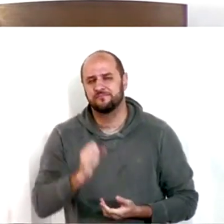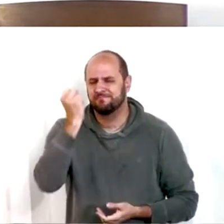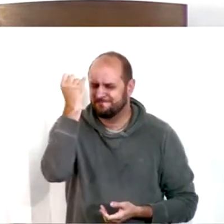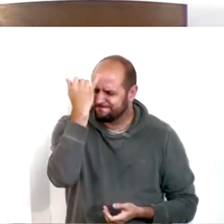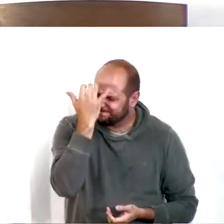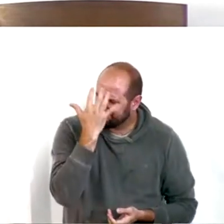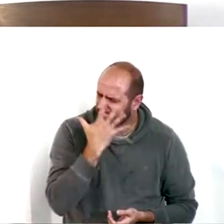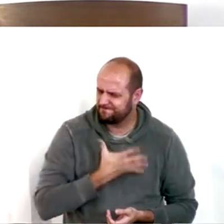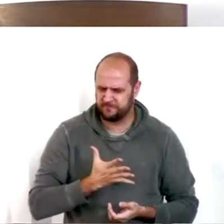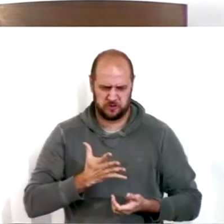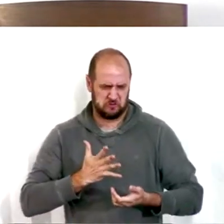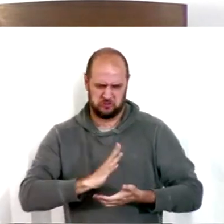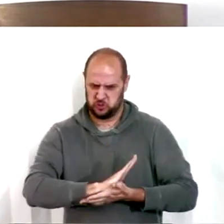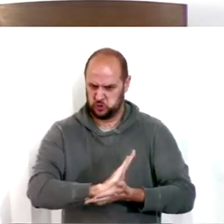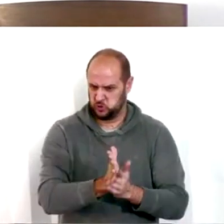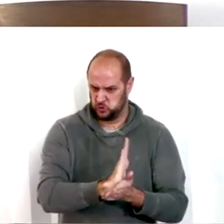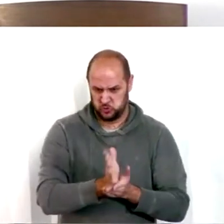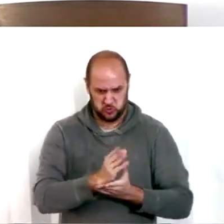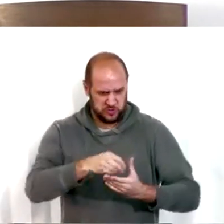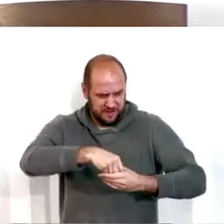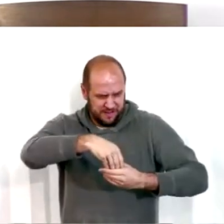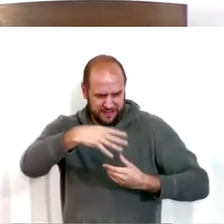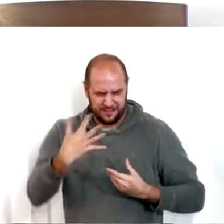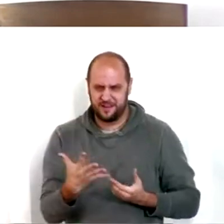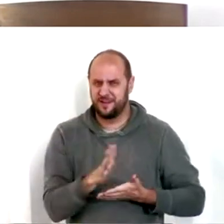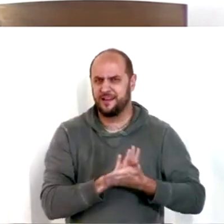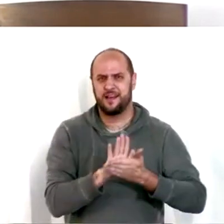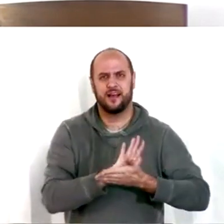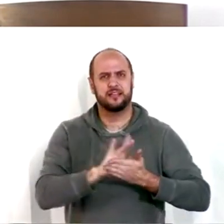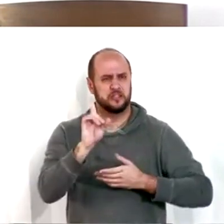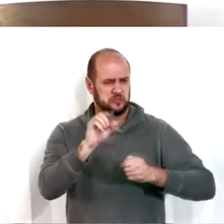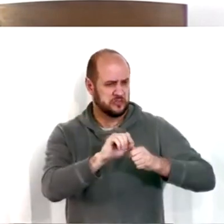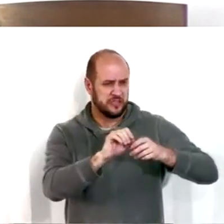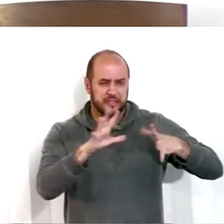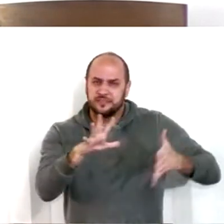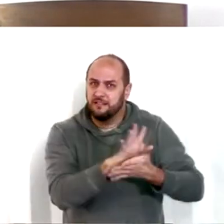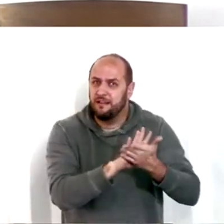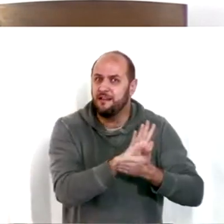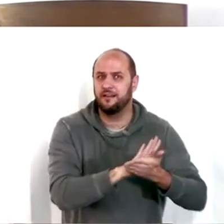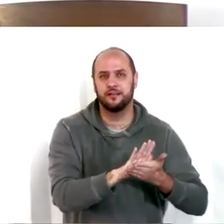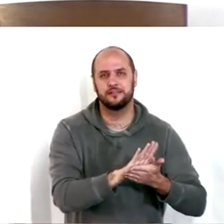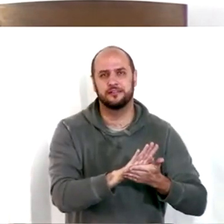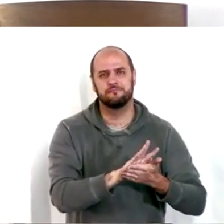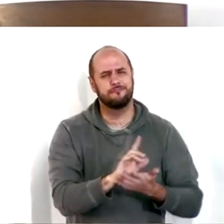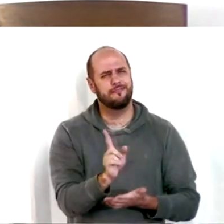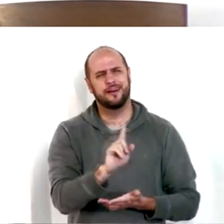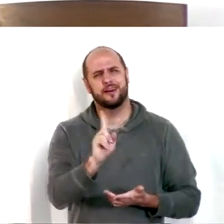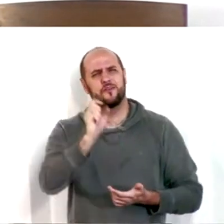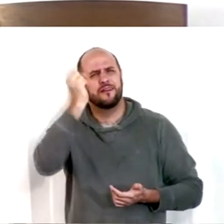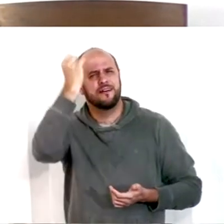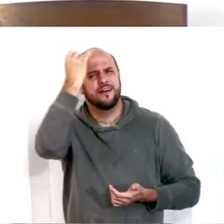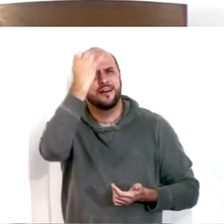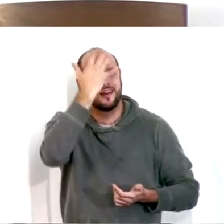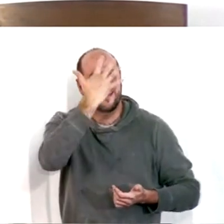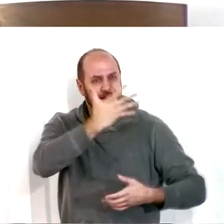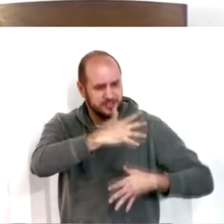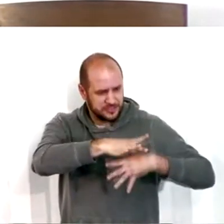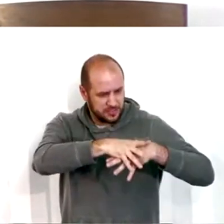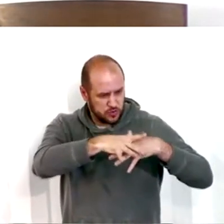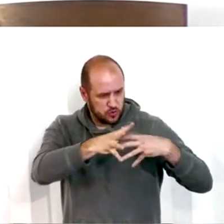graça não destrói a natureza e as delícias que Deus criou. Pelo contrário, a graça